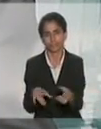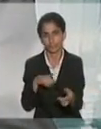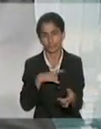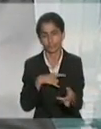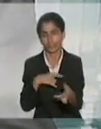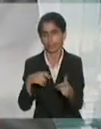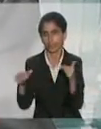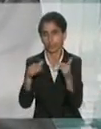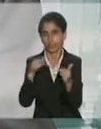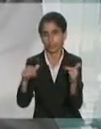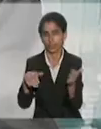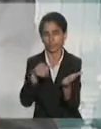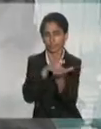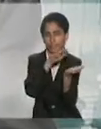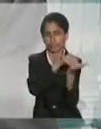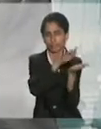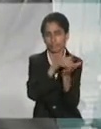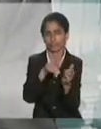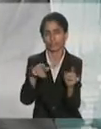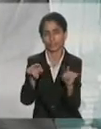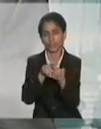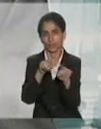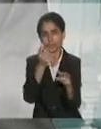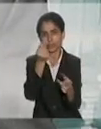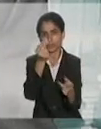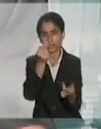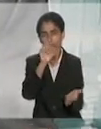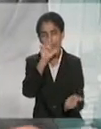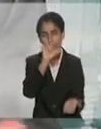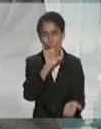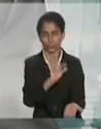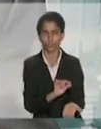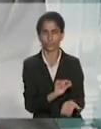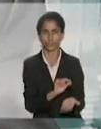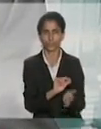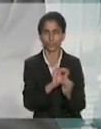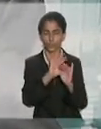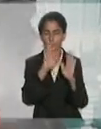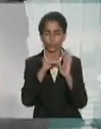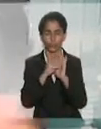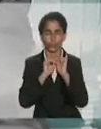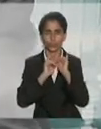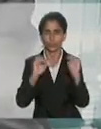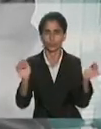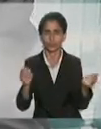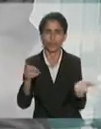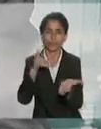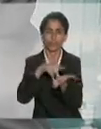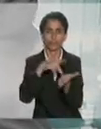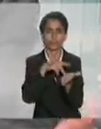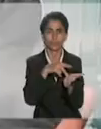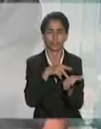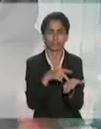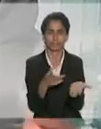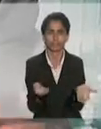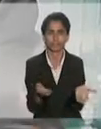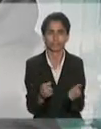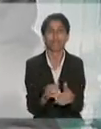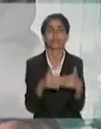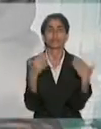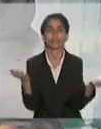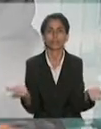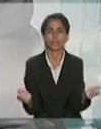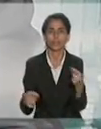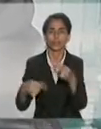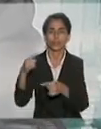gerando desemprego e está diminuindo a renda. Tudo isso que eu estou dizendo é a mais pura verdade. Então, cadê a